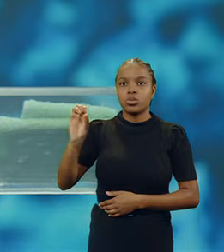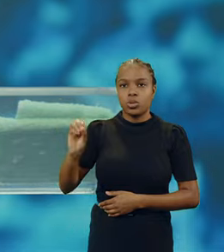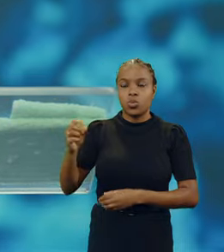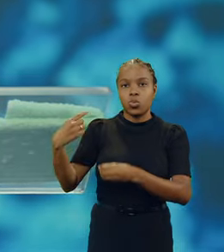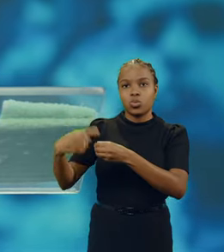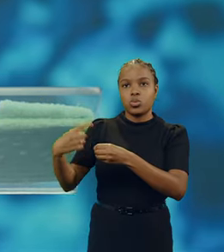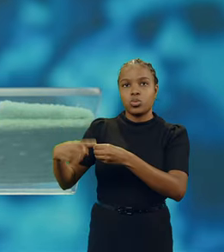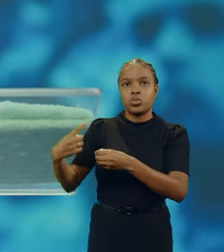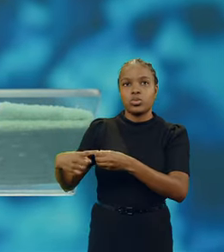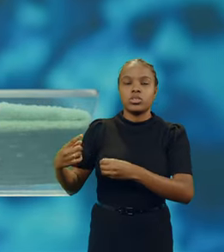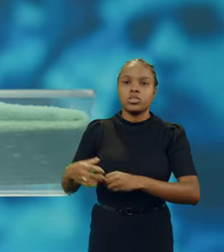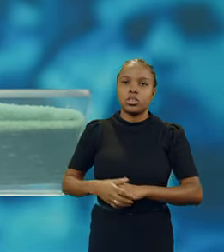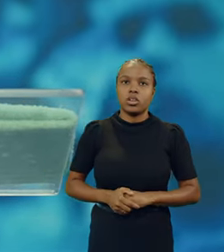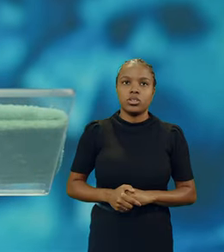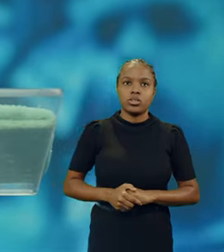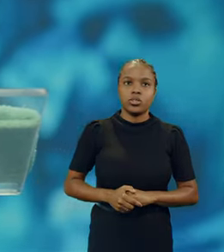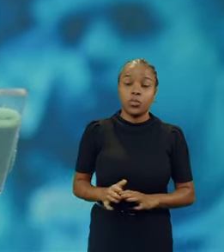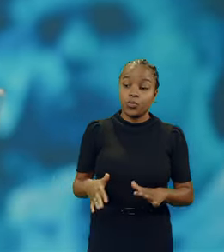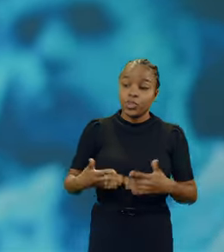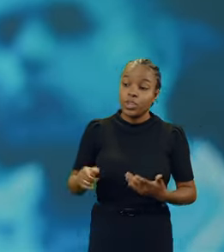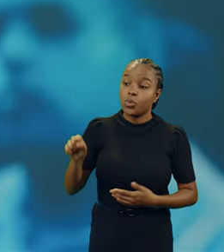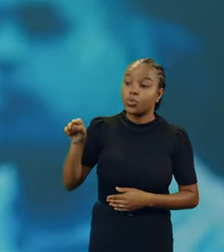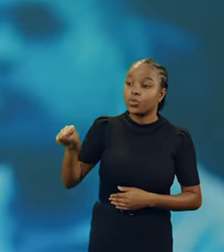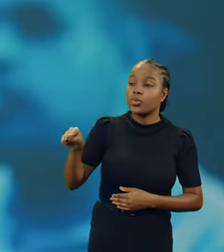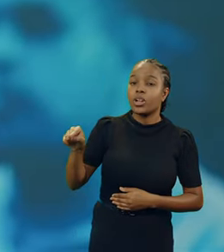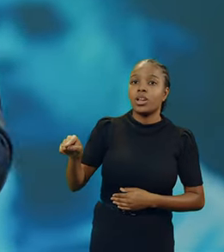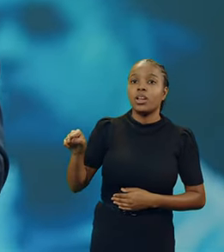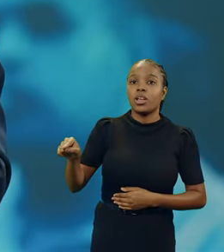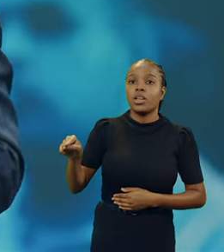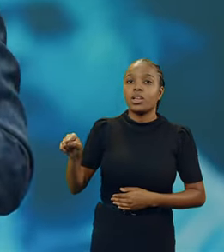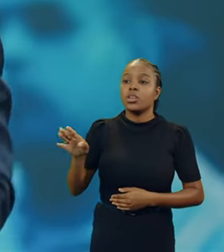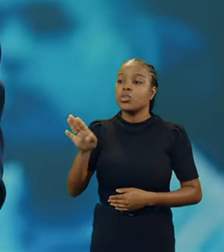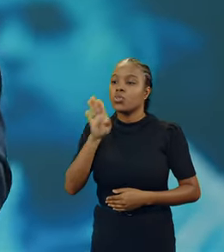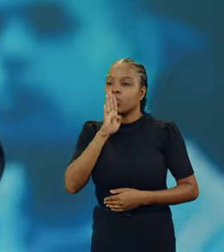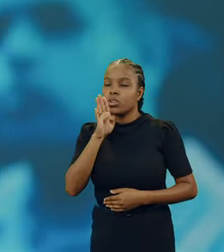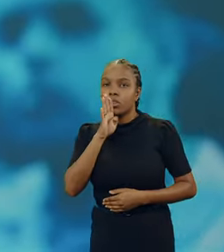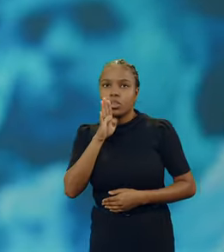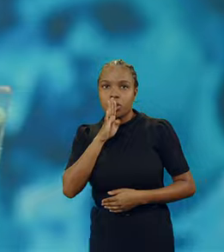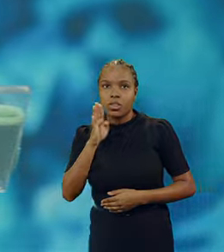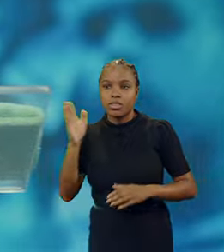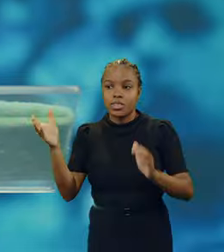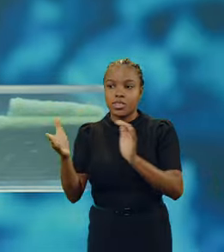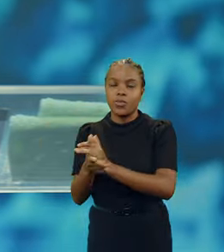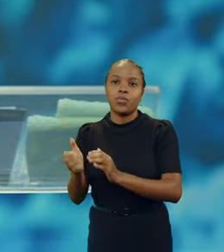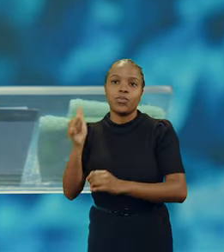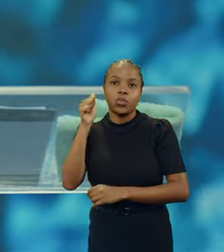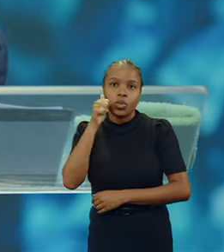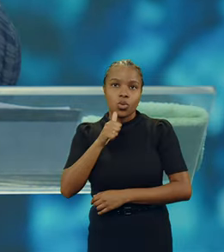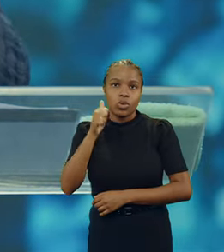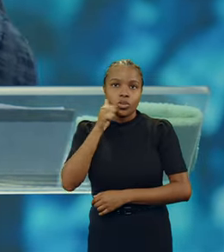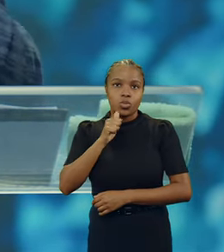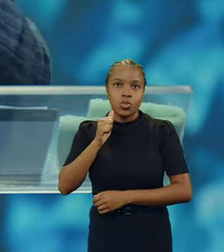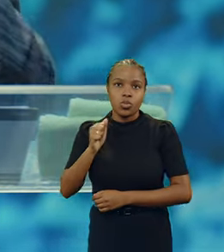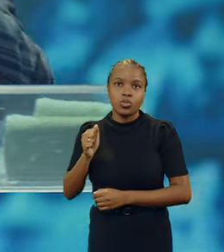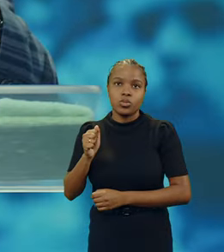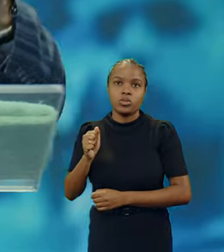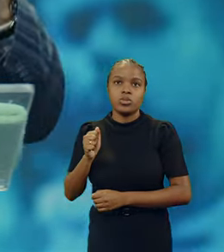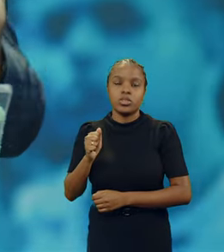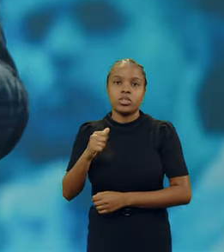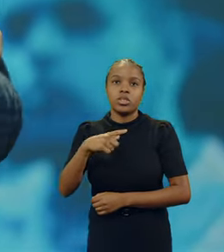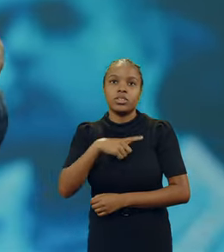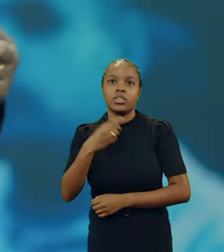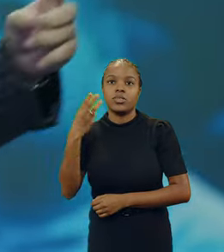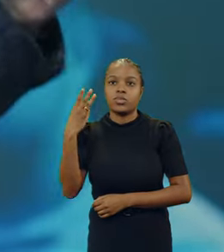Ali em Adulão, Judá conheceu a sua esposa, casou e teve três filhos. O primeiro se